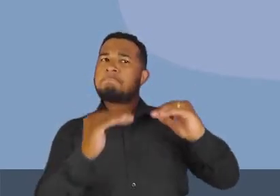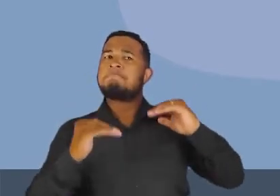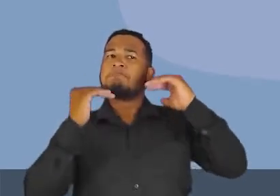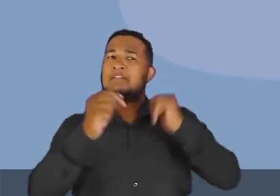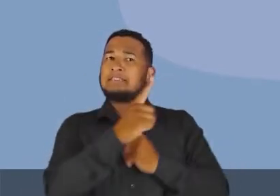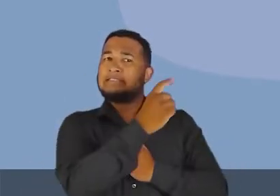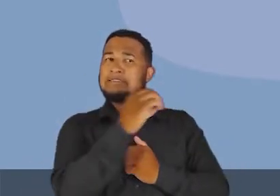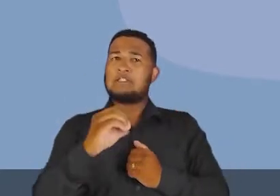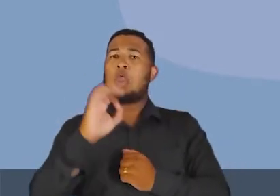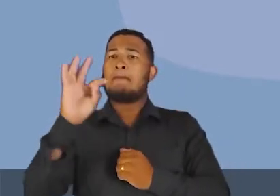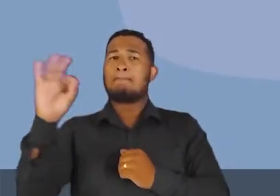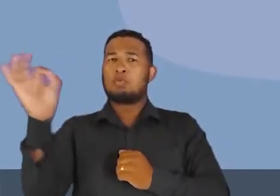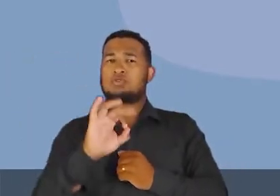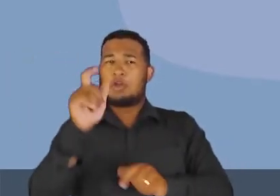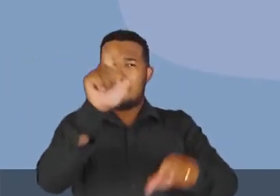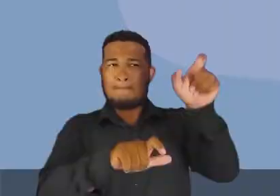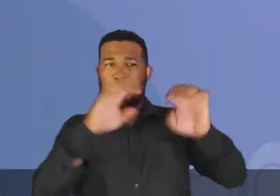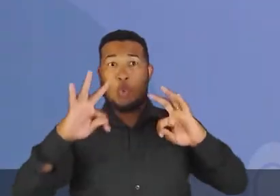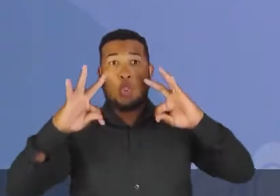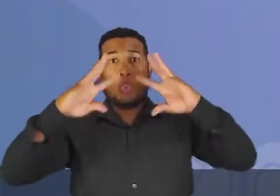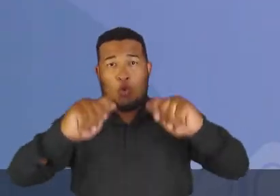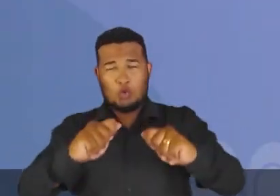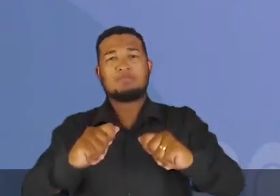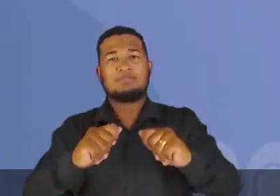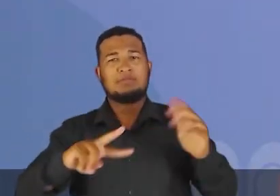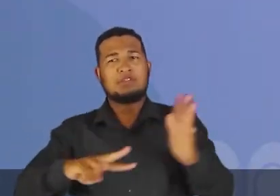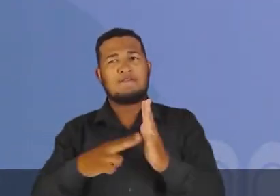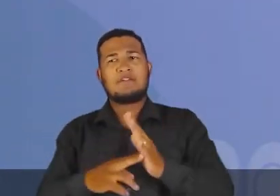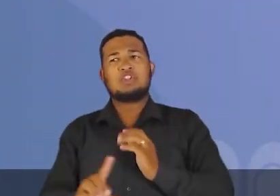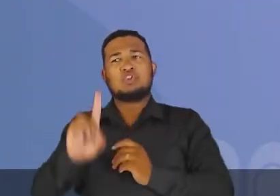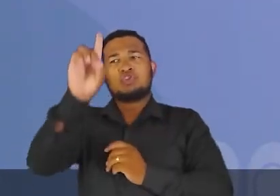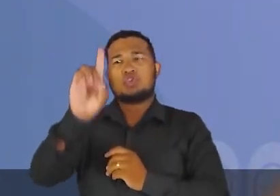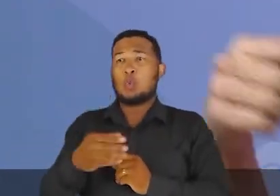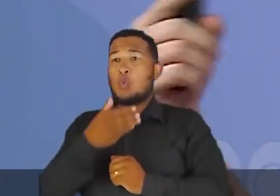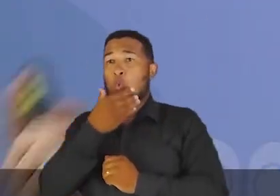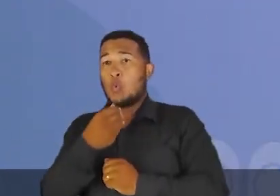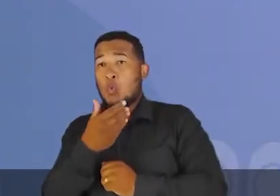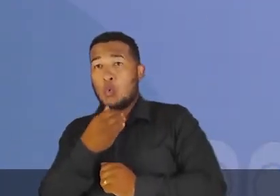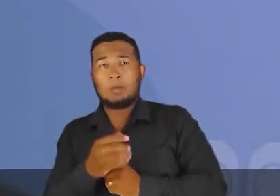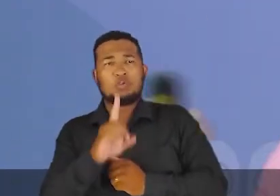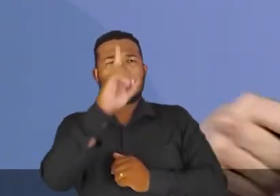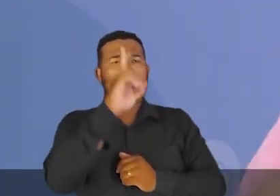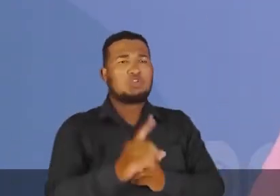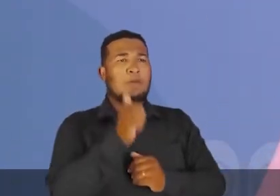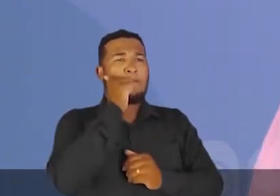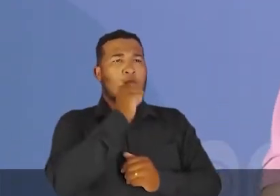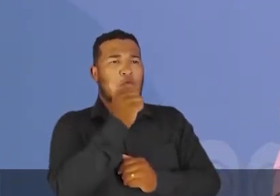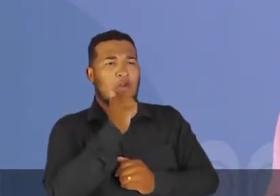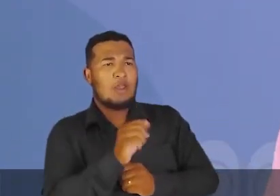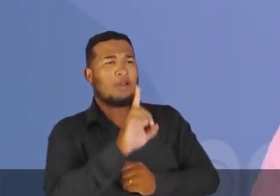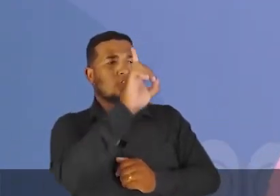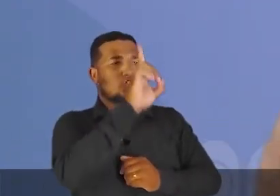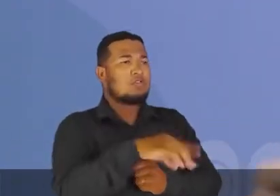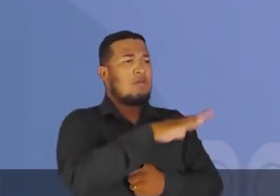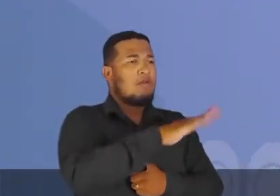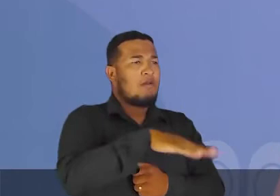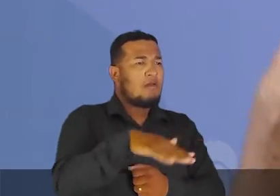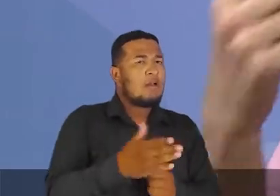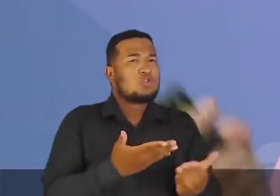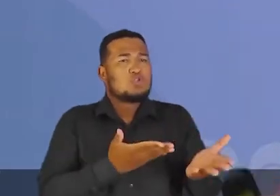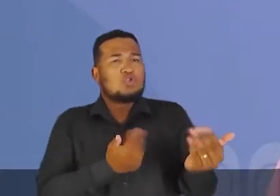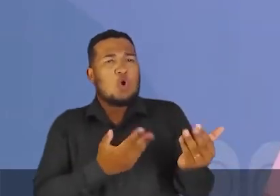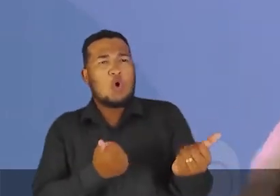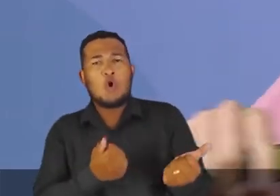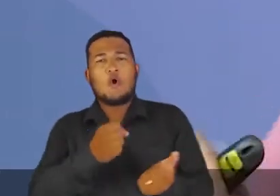da humanidade. A gente não está falando de direito dos homens, direitos das mulheres, direitos das crianças, dos jovens,